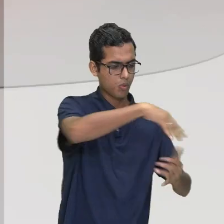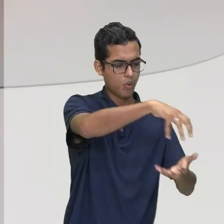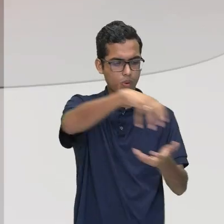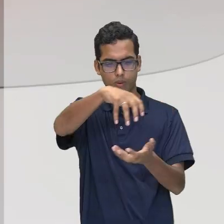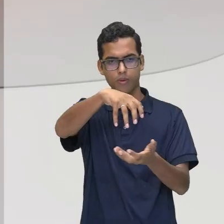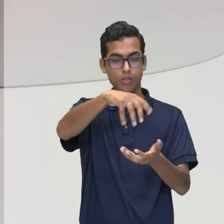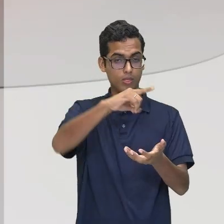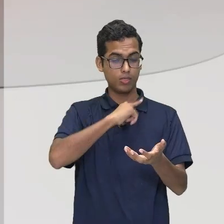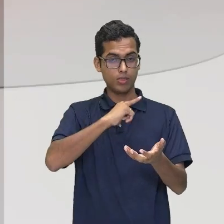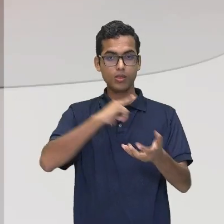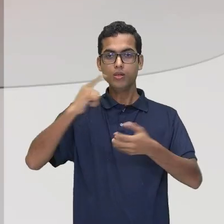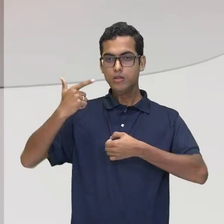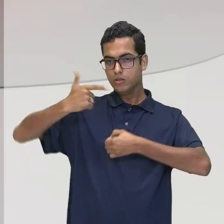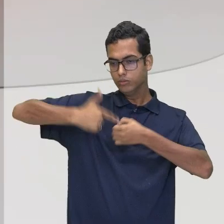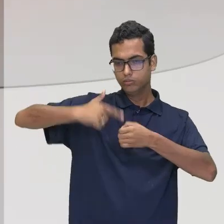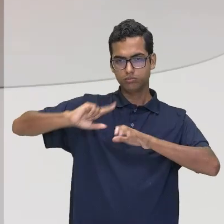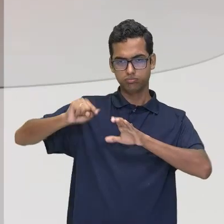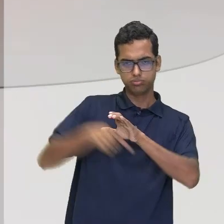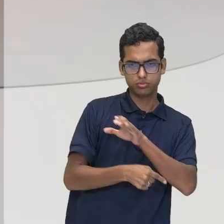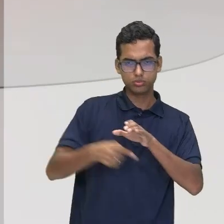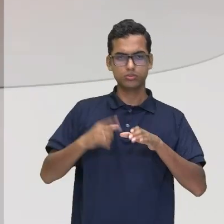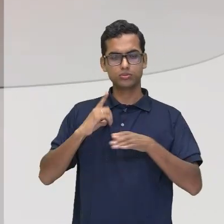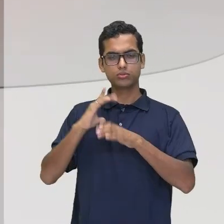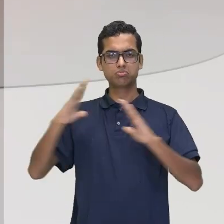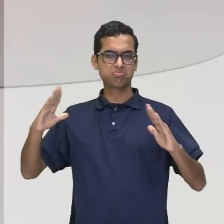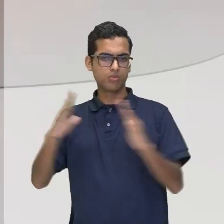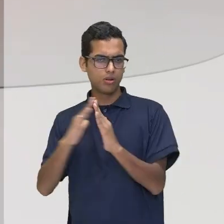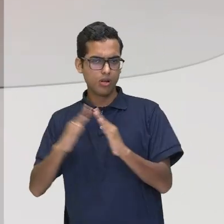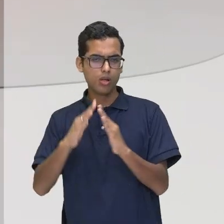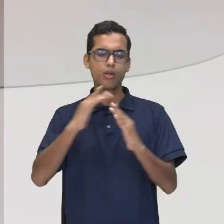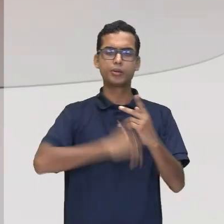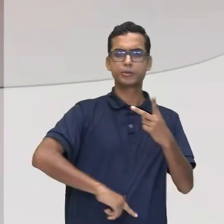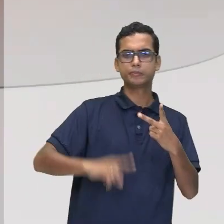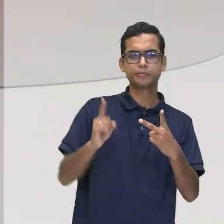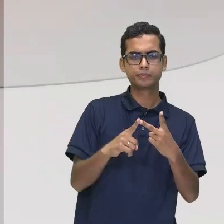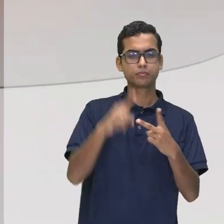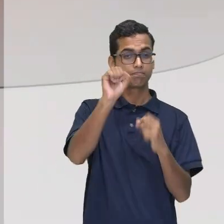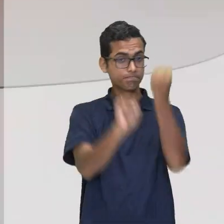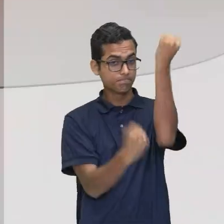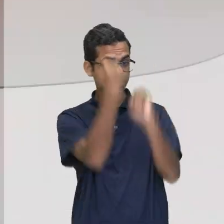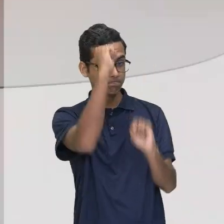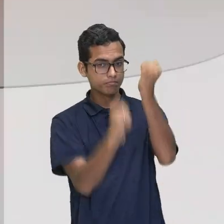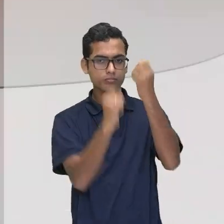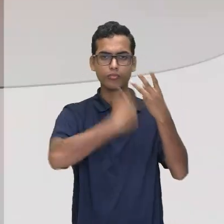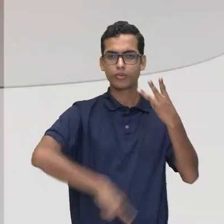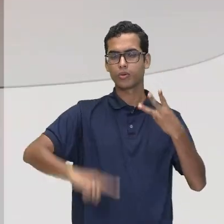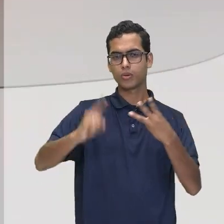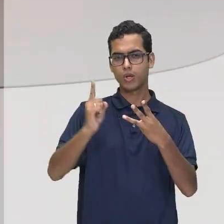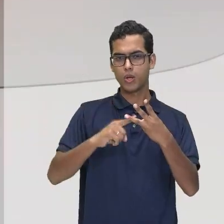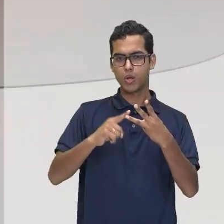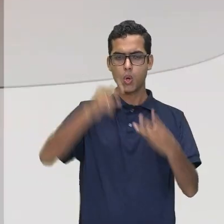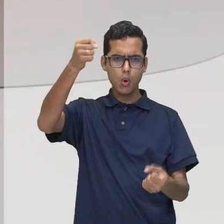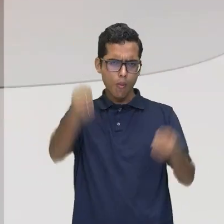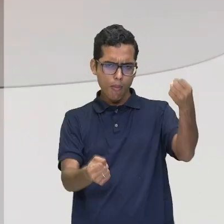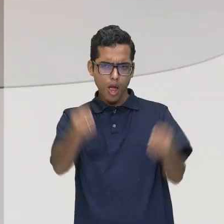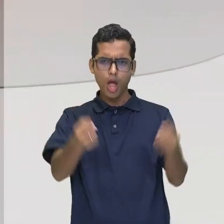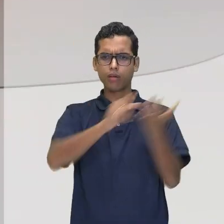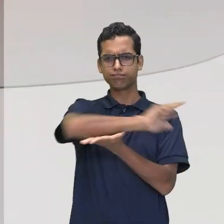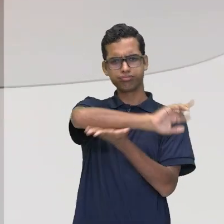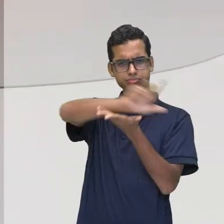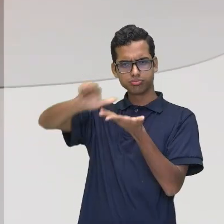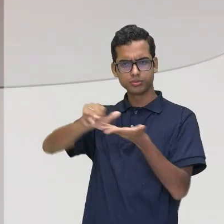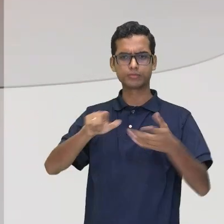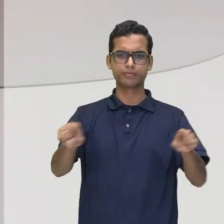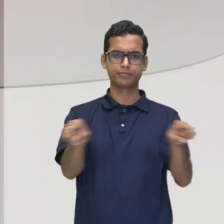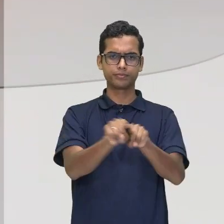os combustíveis fósseis nas nossas residências, também na indústria e nos veículos. Mas